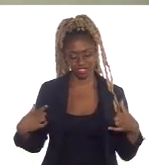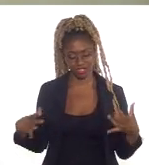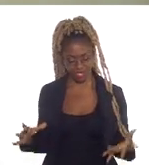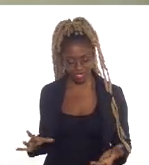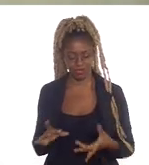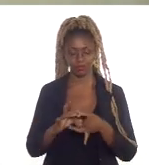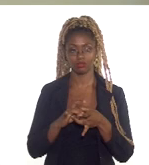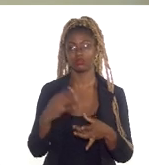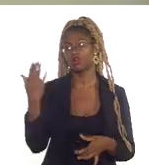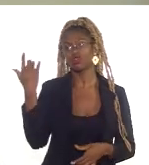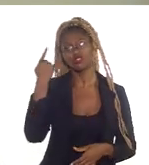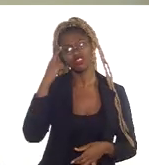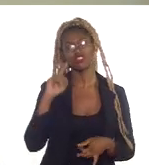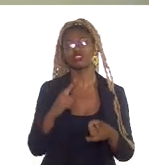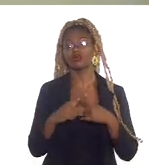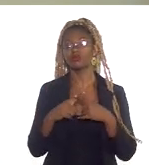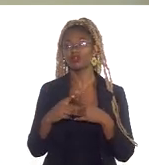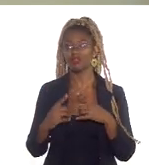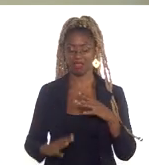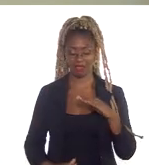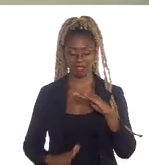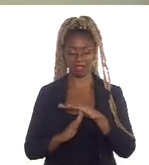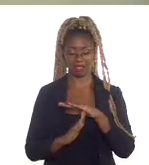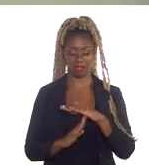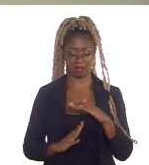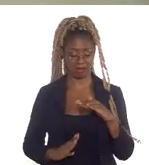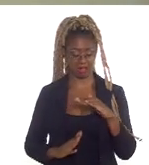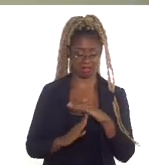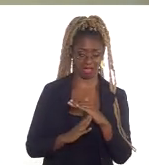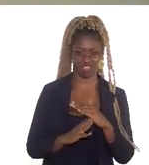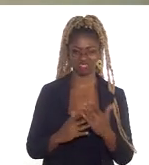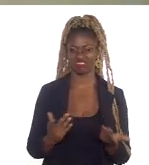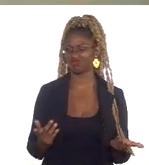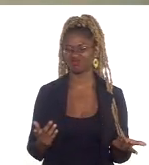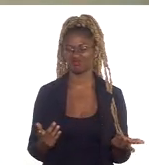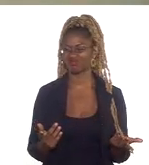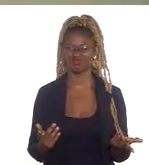essas barreiras não possam ser superadas